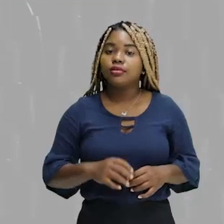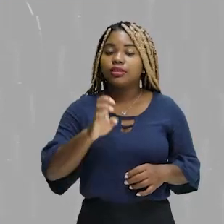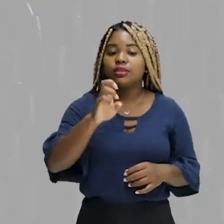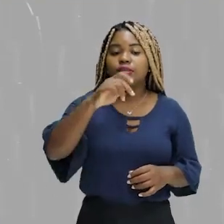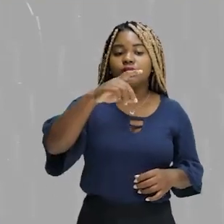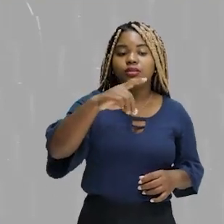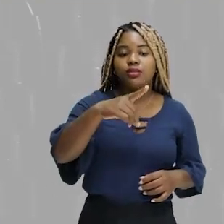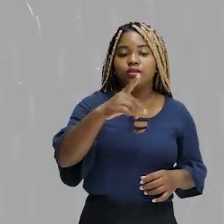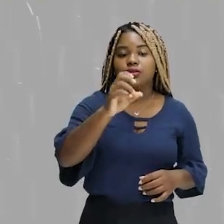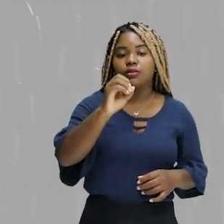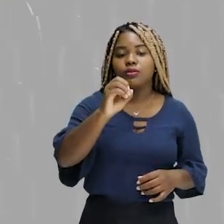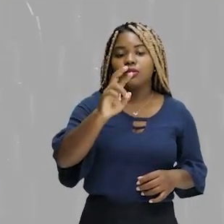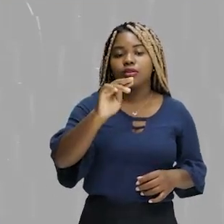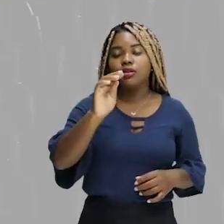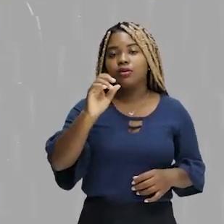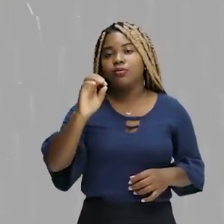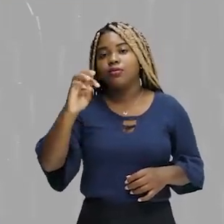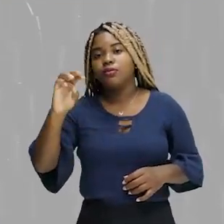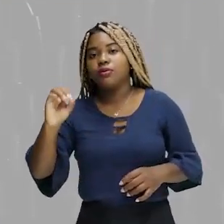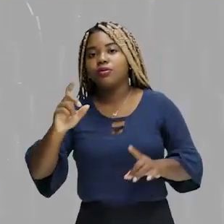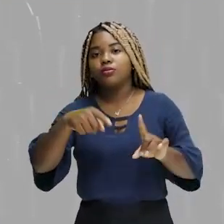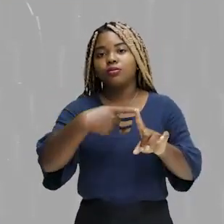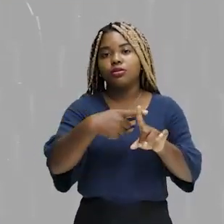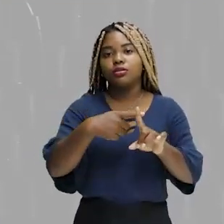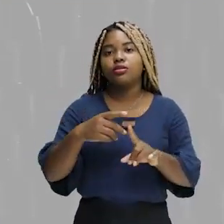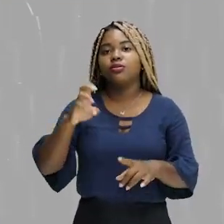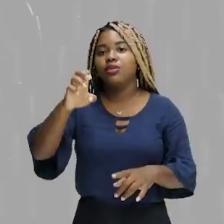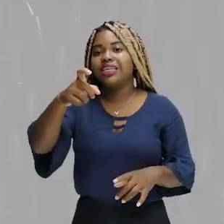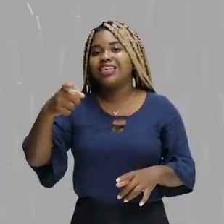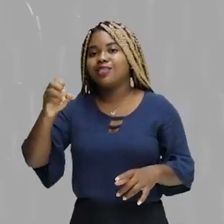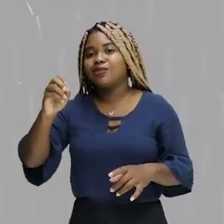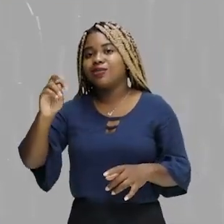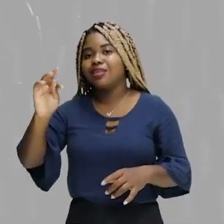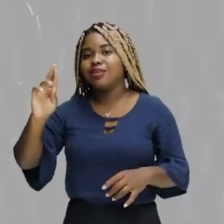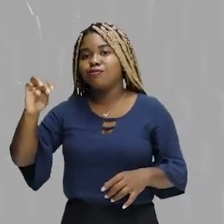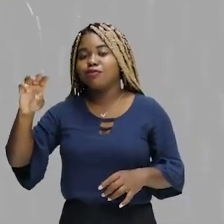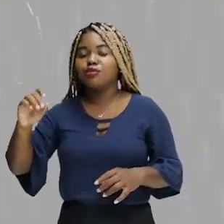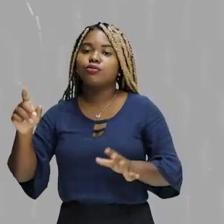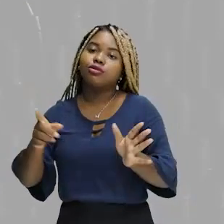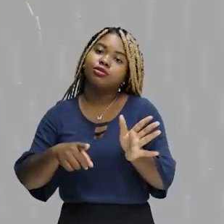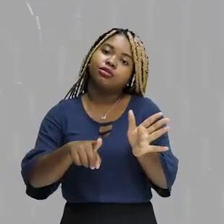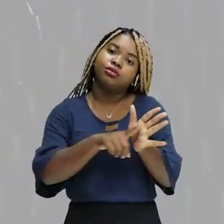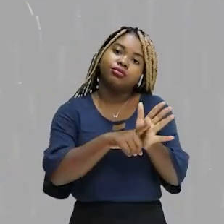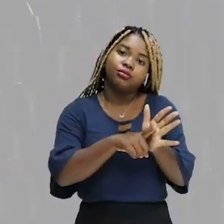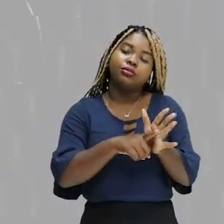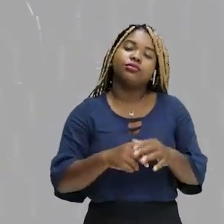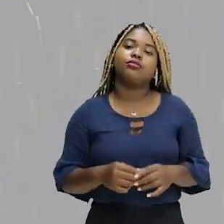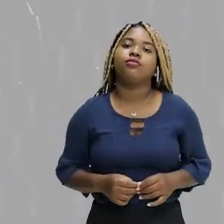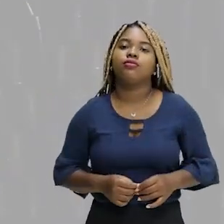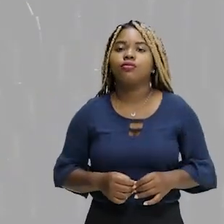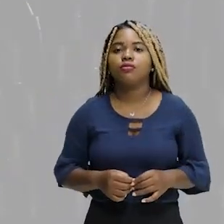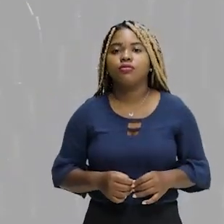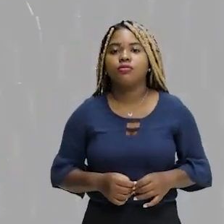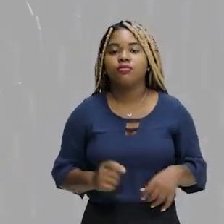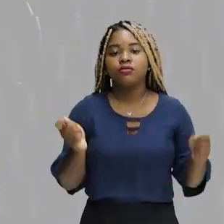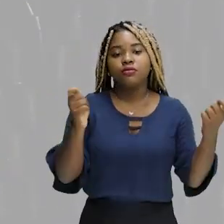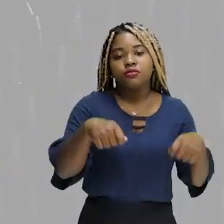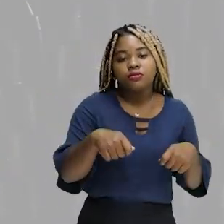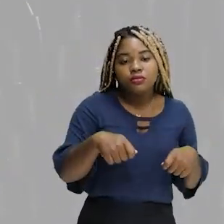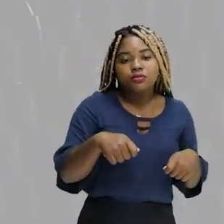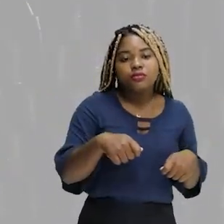endotérmico, negativo, exotérmico. Essa entalpia ela pode ser chamada de entalpia de